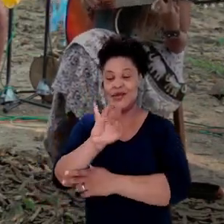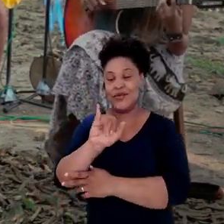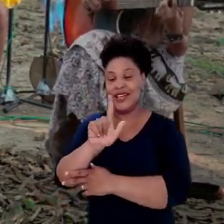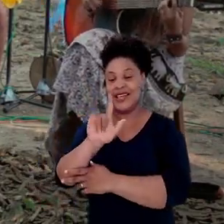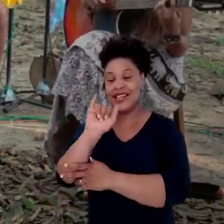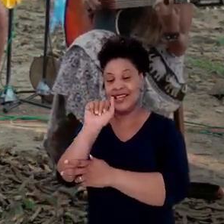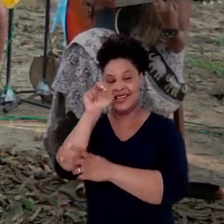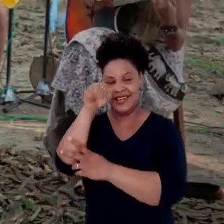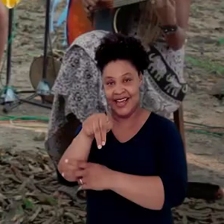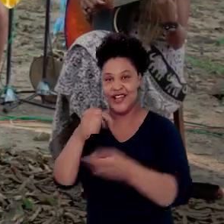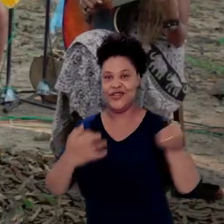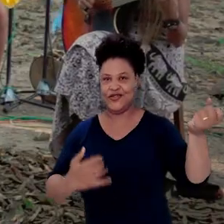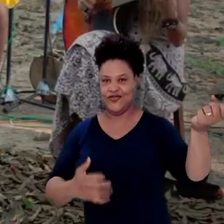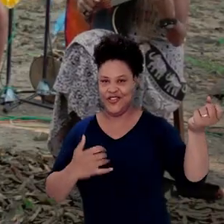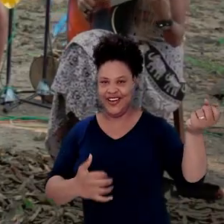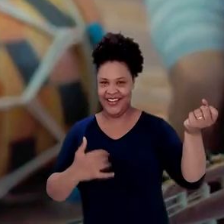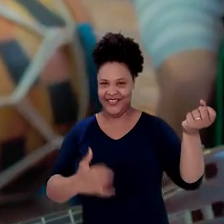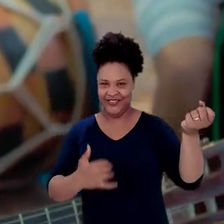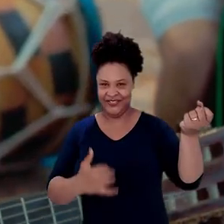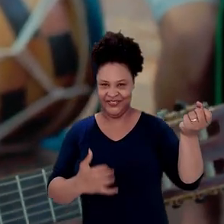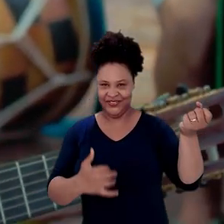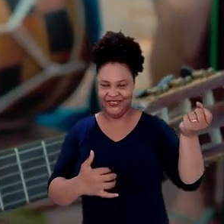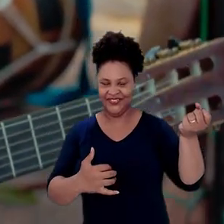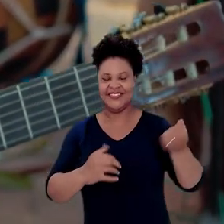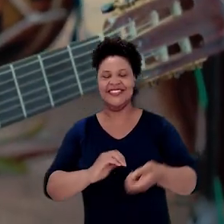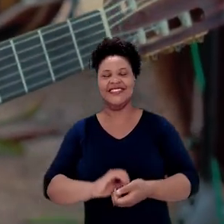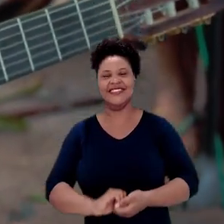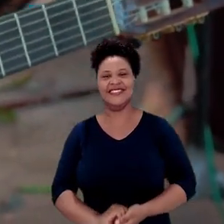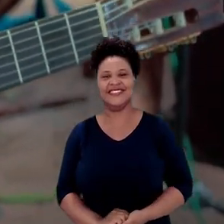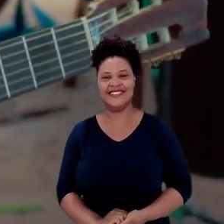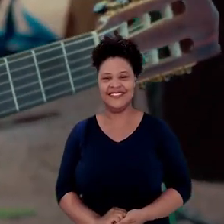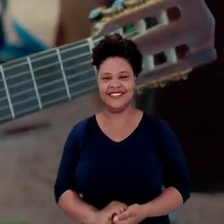À minha direita, William Massumi no violão.